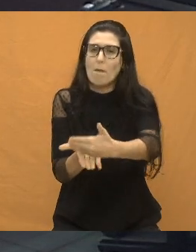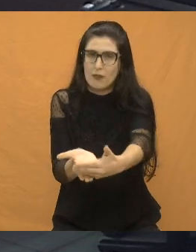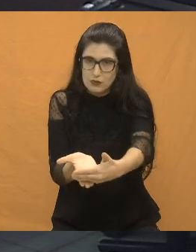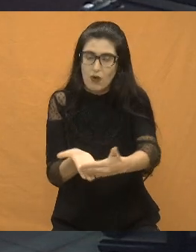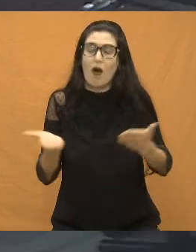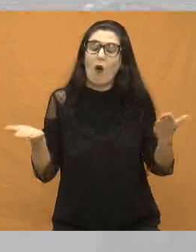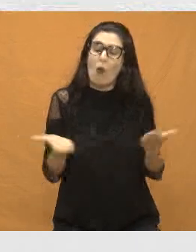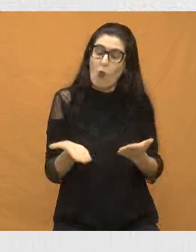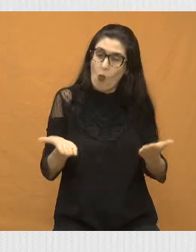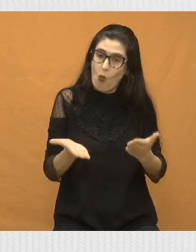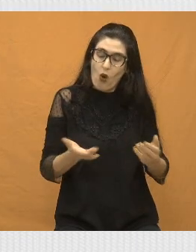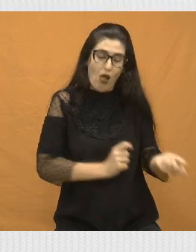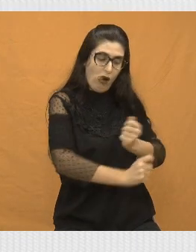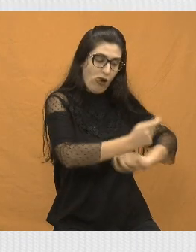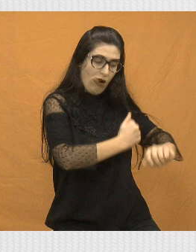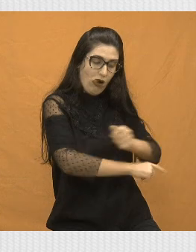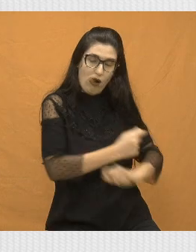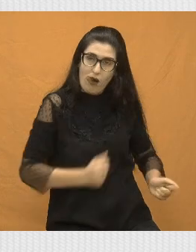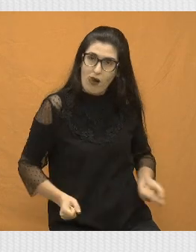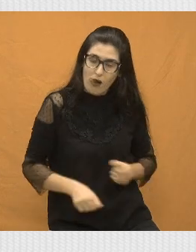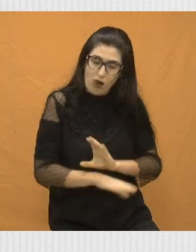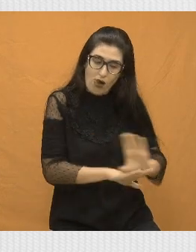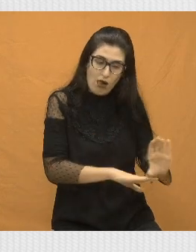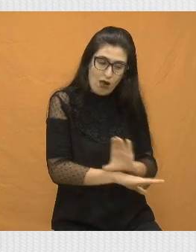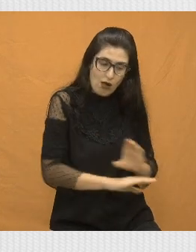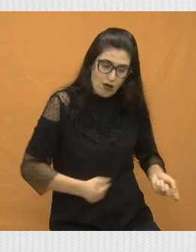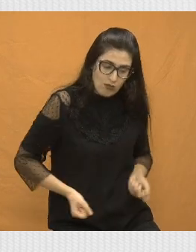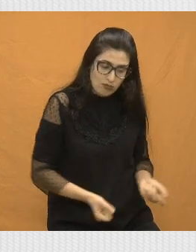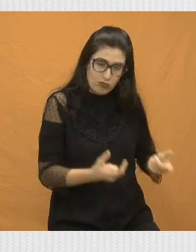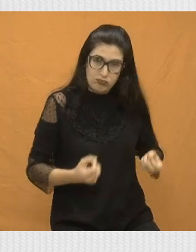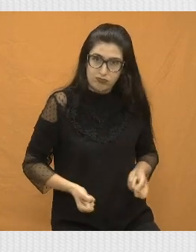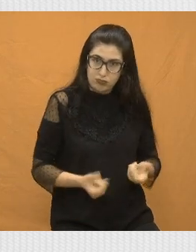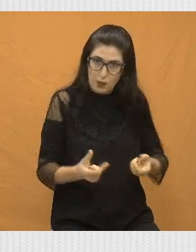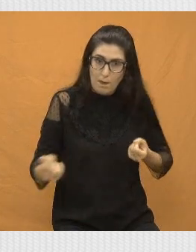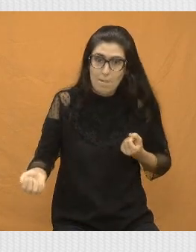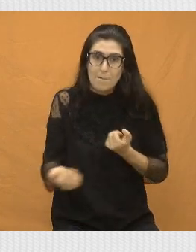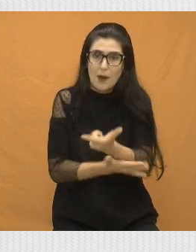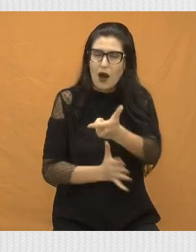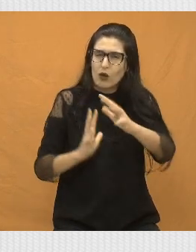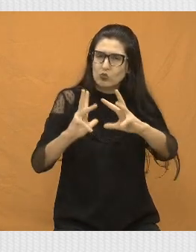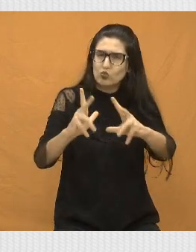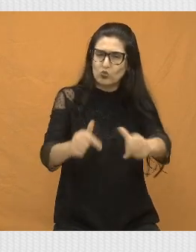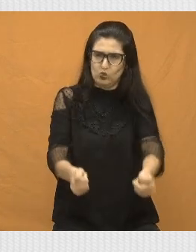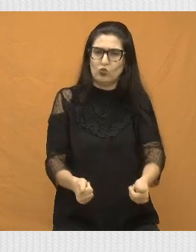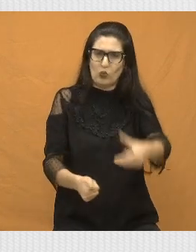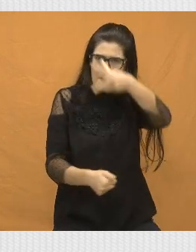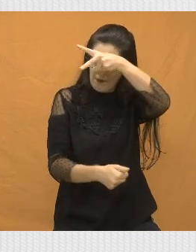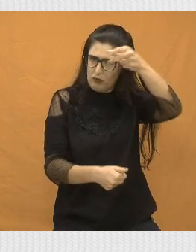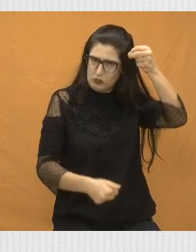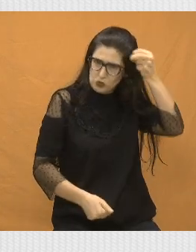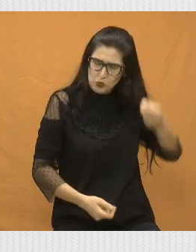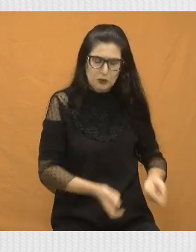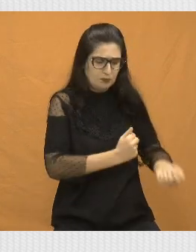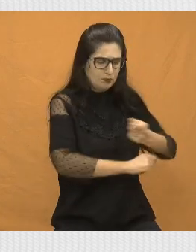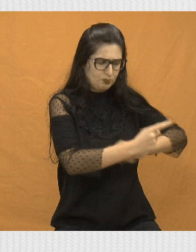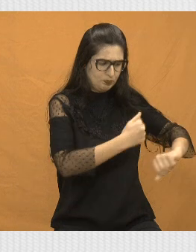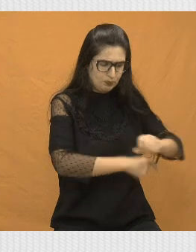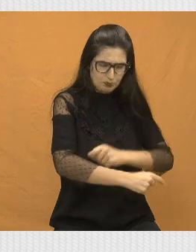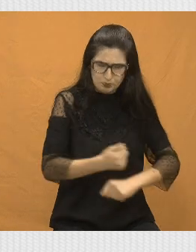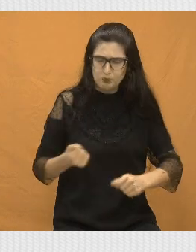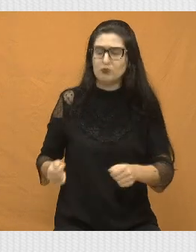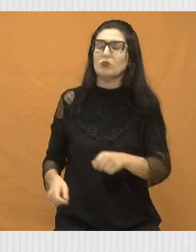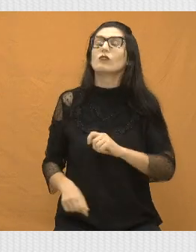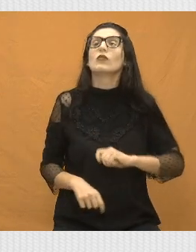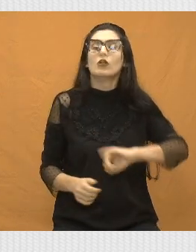das metas fiscais. Então, cumprimento das metas fiscais do primeiro quadrimestre de 2019.